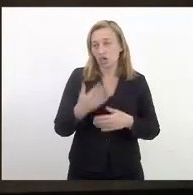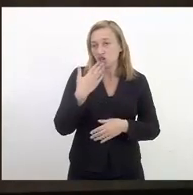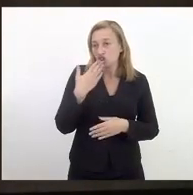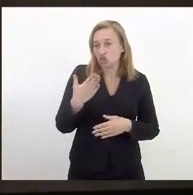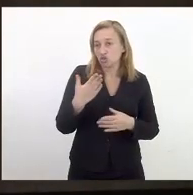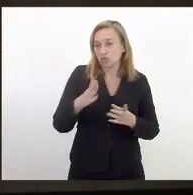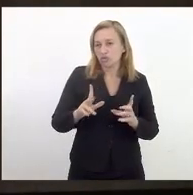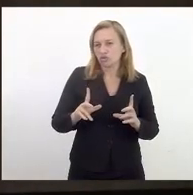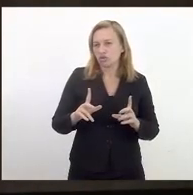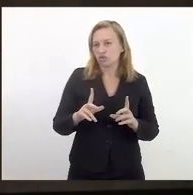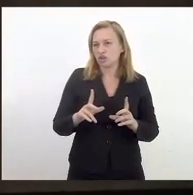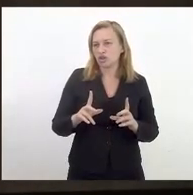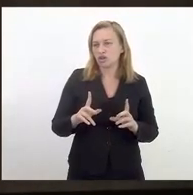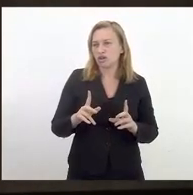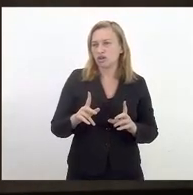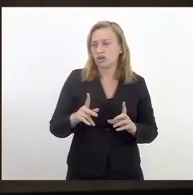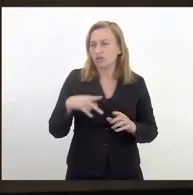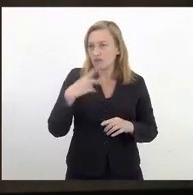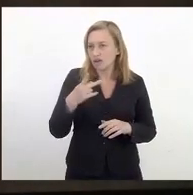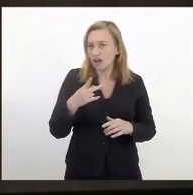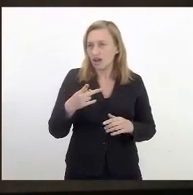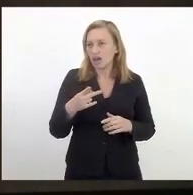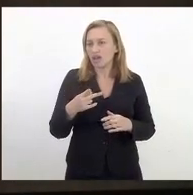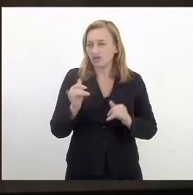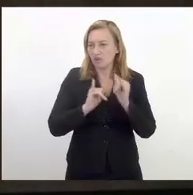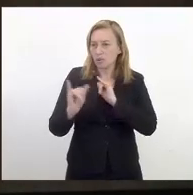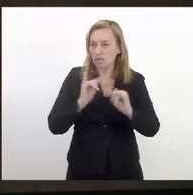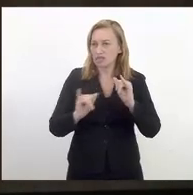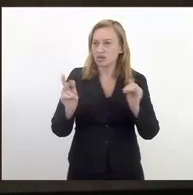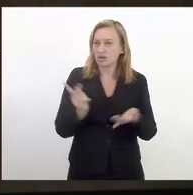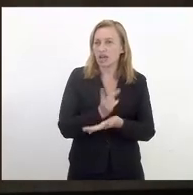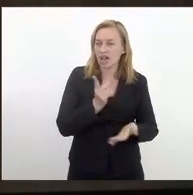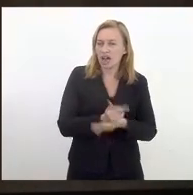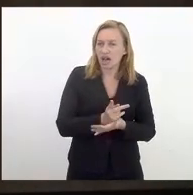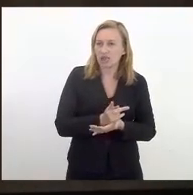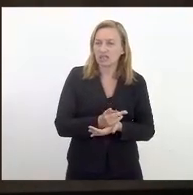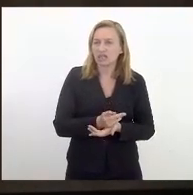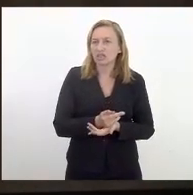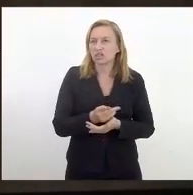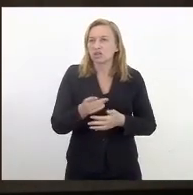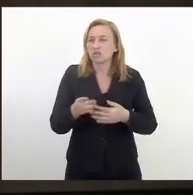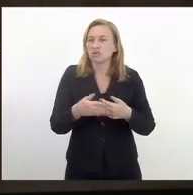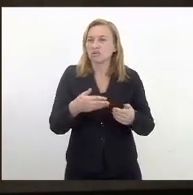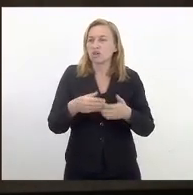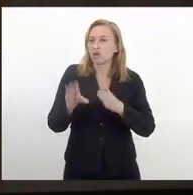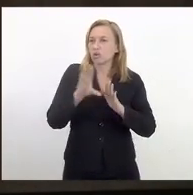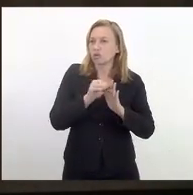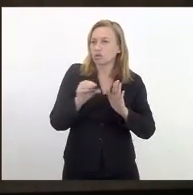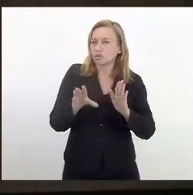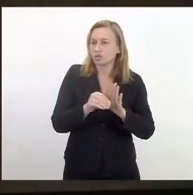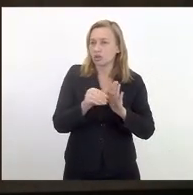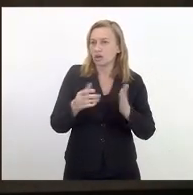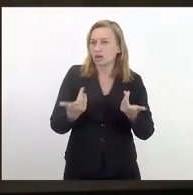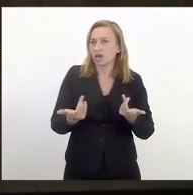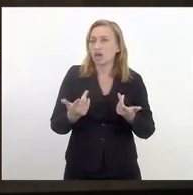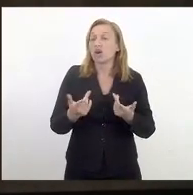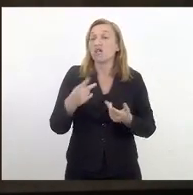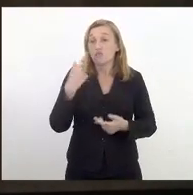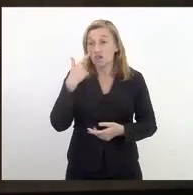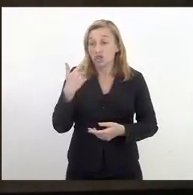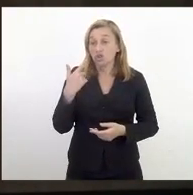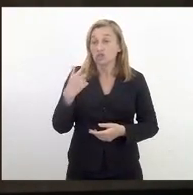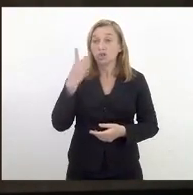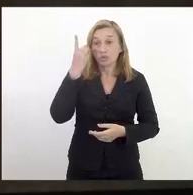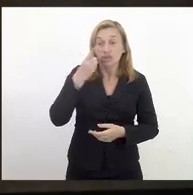vossa excelência mas o Parlamento Fluminense EA que o Manifesto é desprovido de qualquer conteúdo ideológico Verde deputados da esquerda te